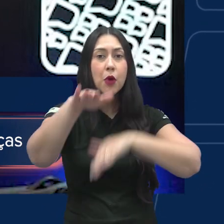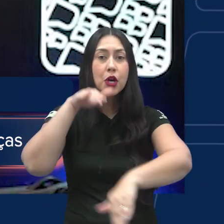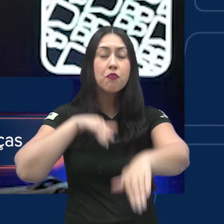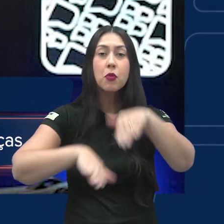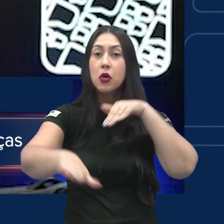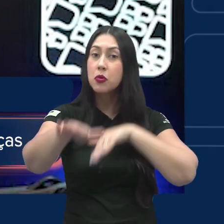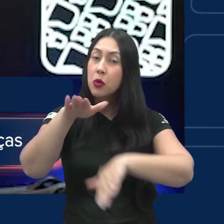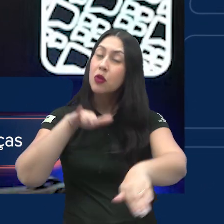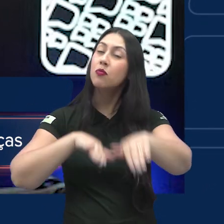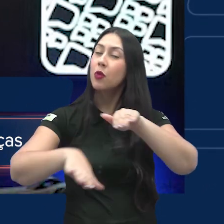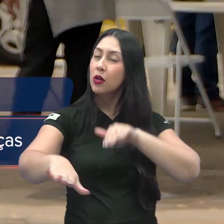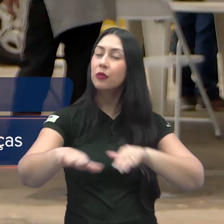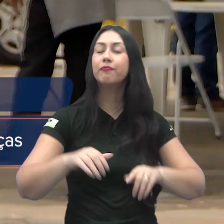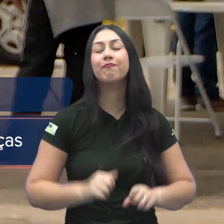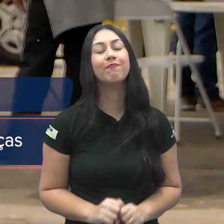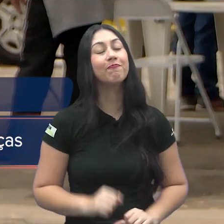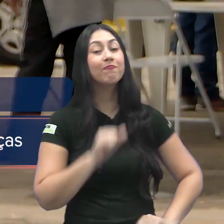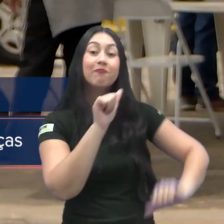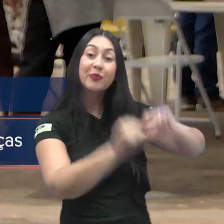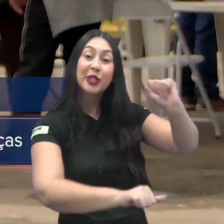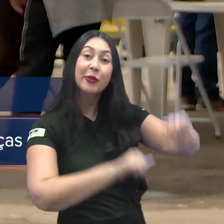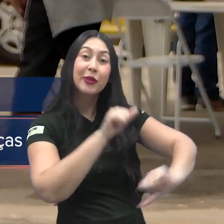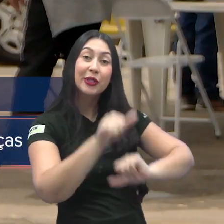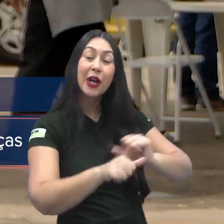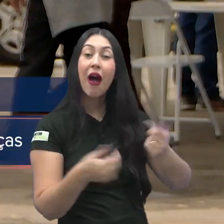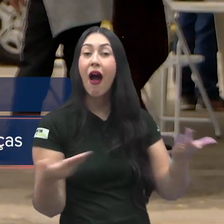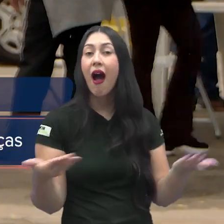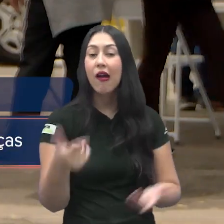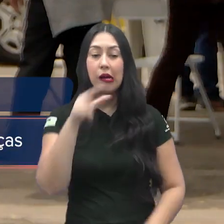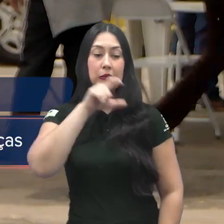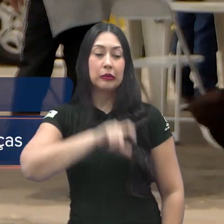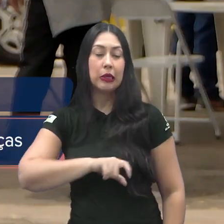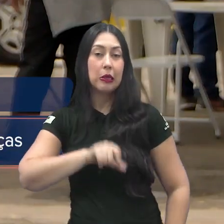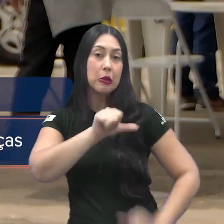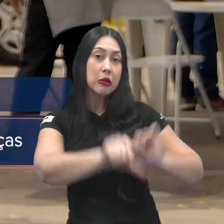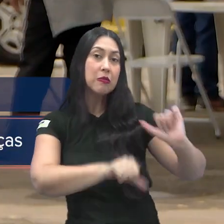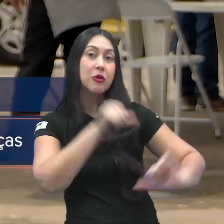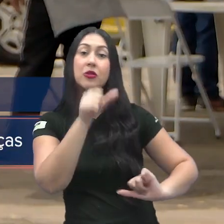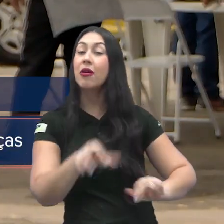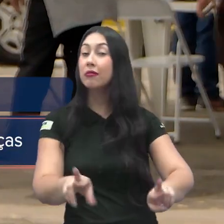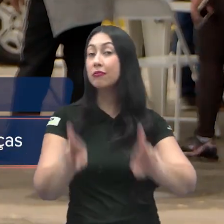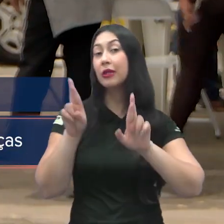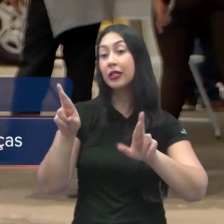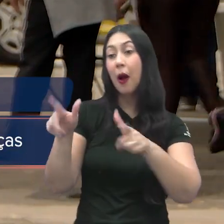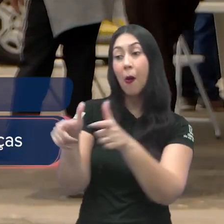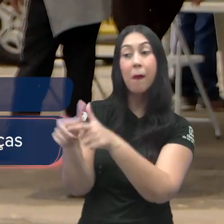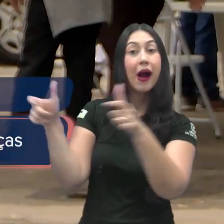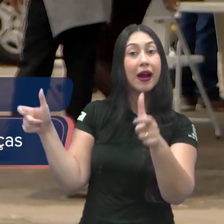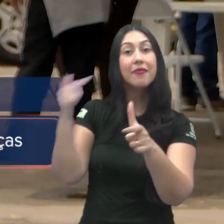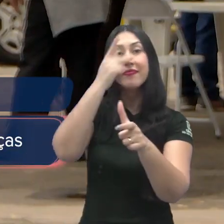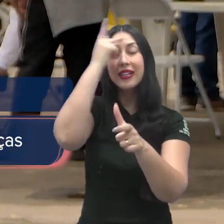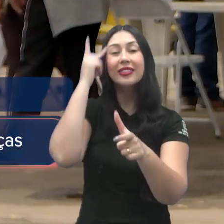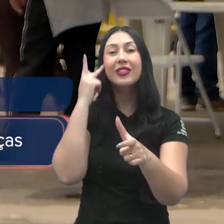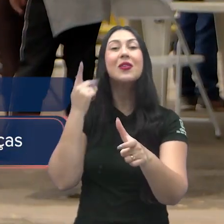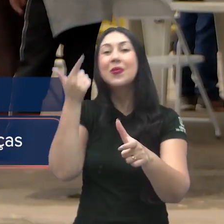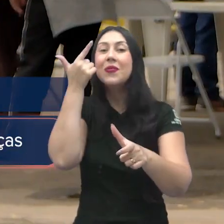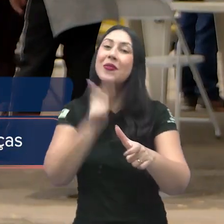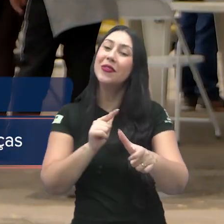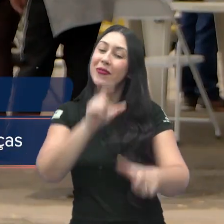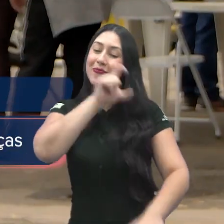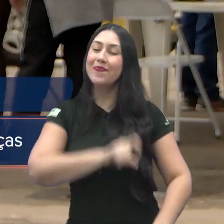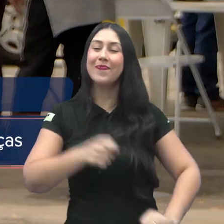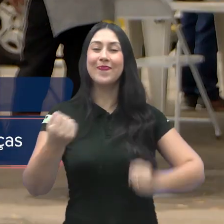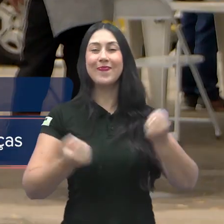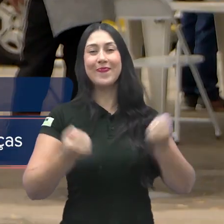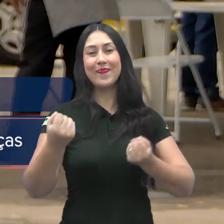o dia a dia do exame prático. E com essas mudanças no processo de emissão da CNH, a expectativa é que mais pessoas procurem o Detran para conquistar a